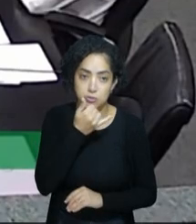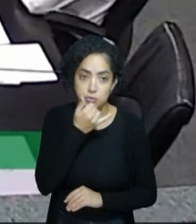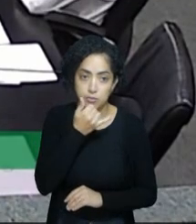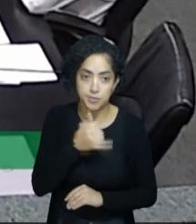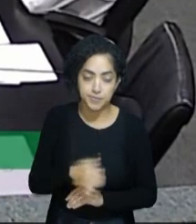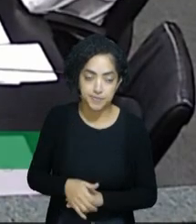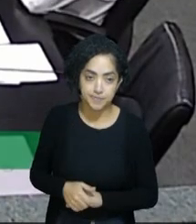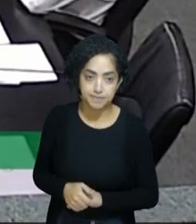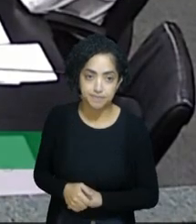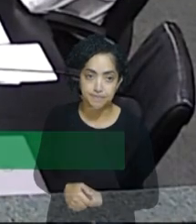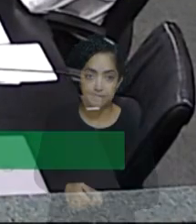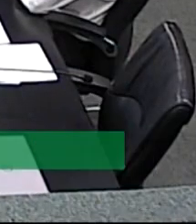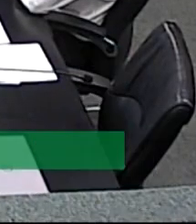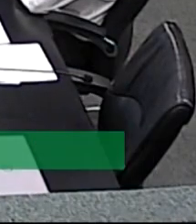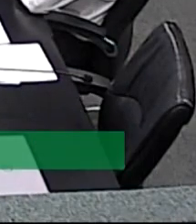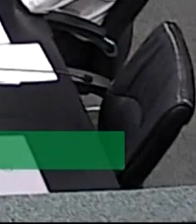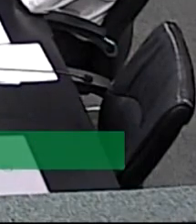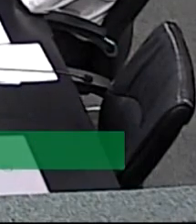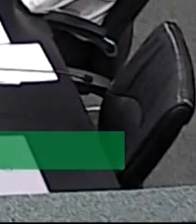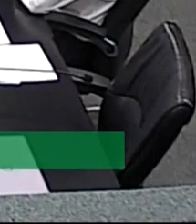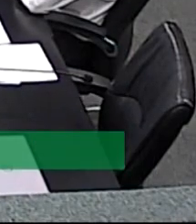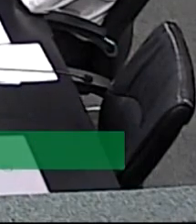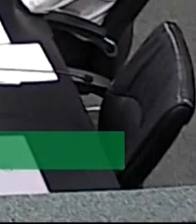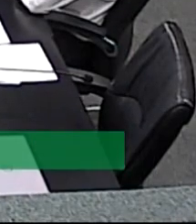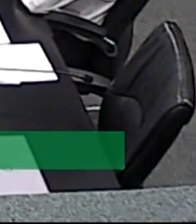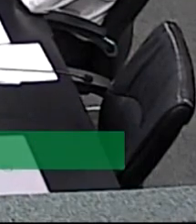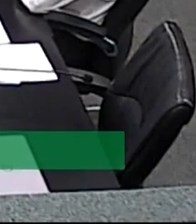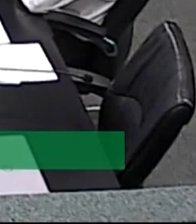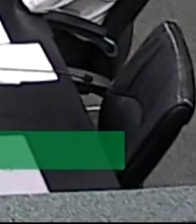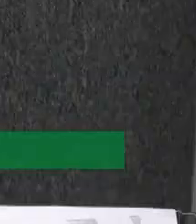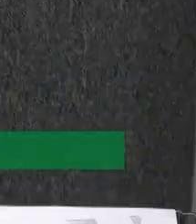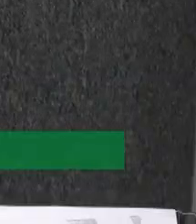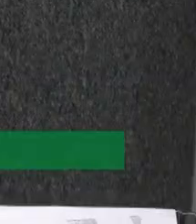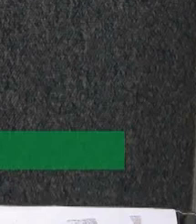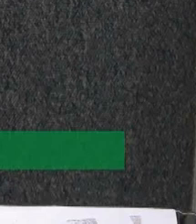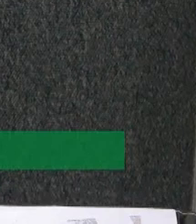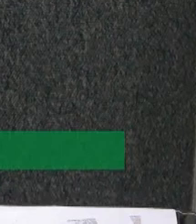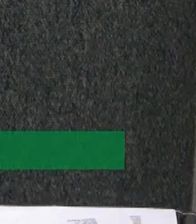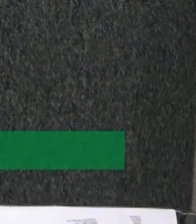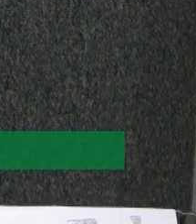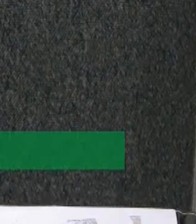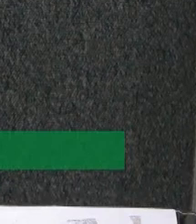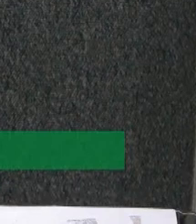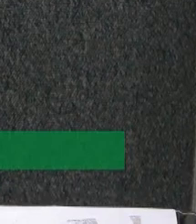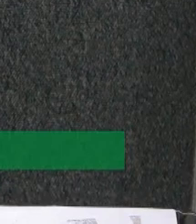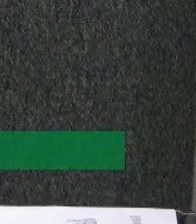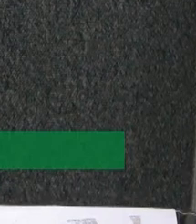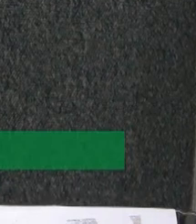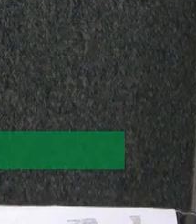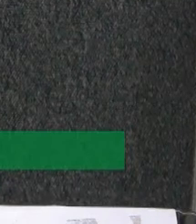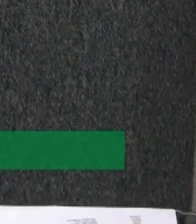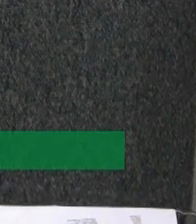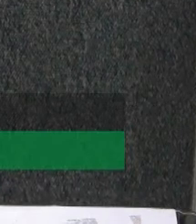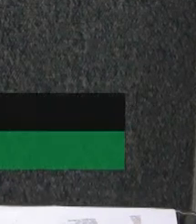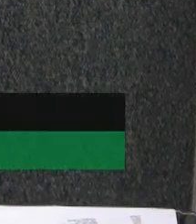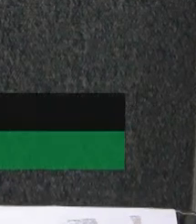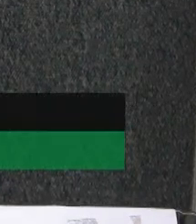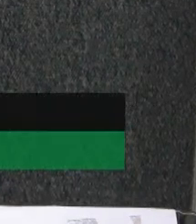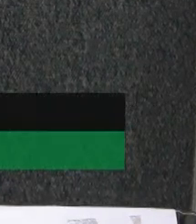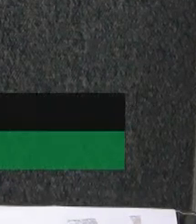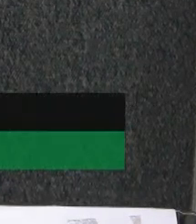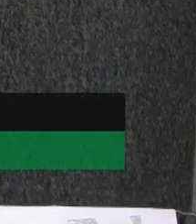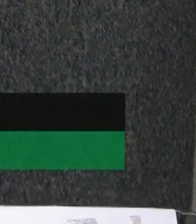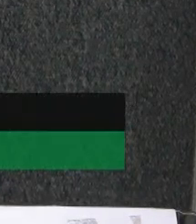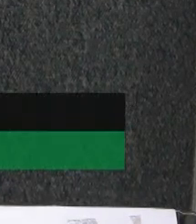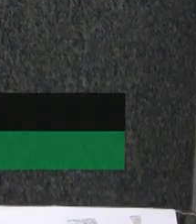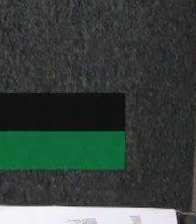desculpe is é a pressa hoje projeto de lei 221/2022 de autoria do deputado PP Colaço que